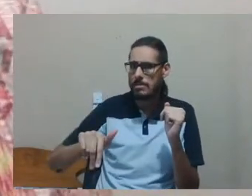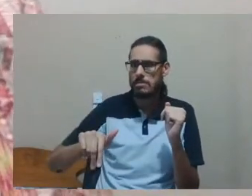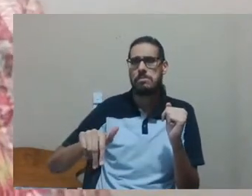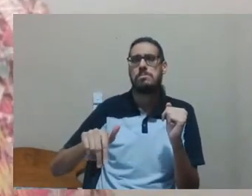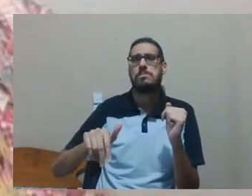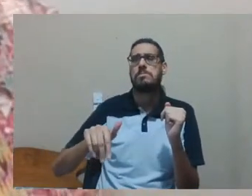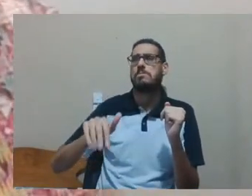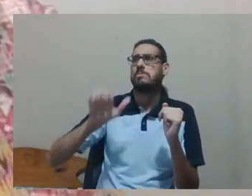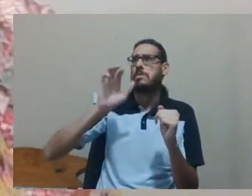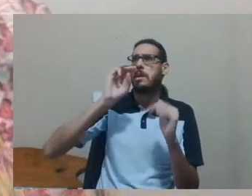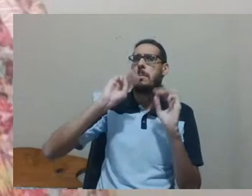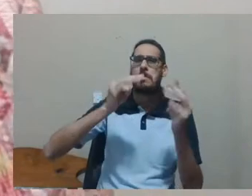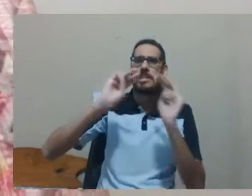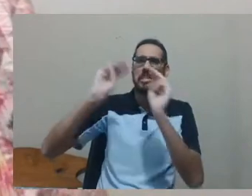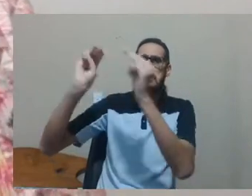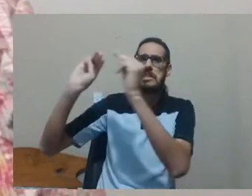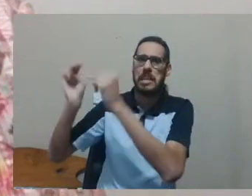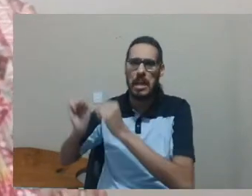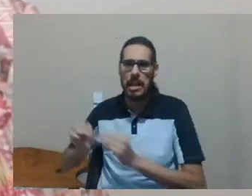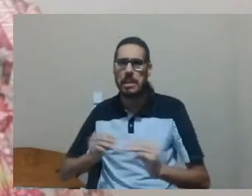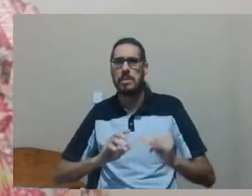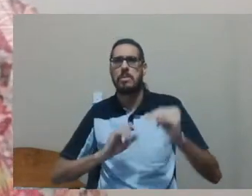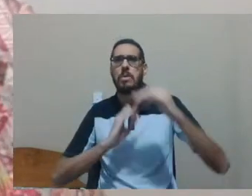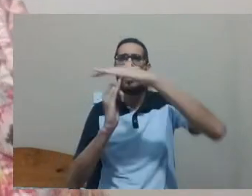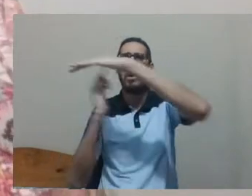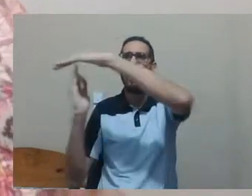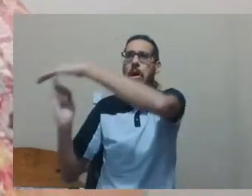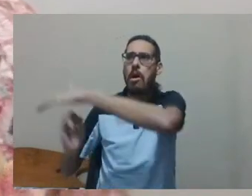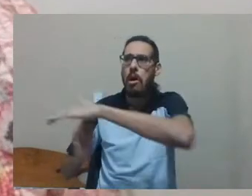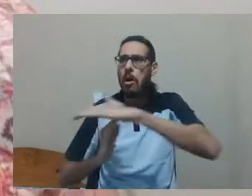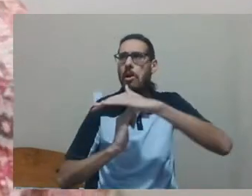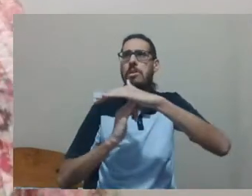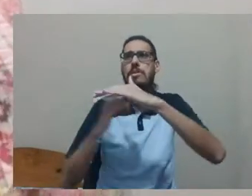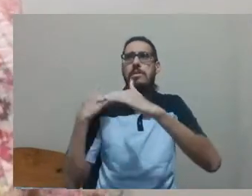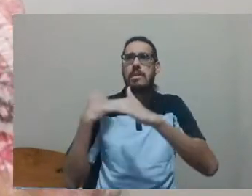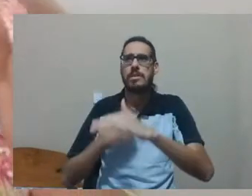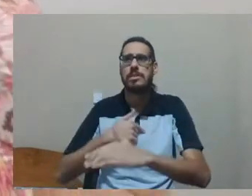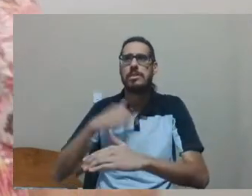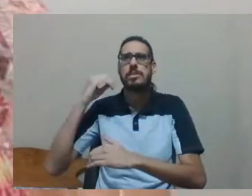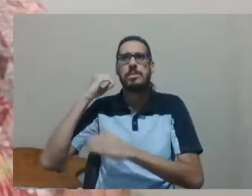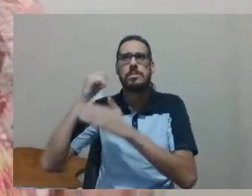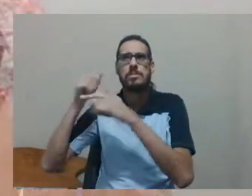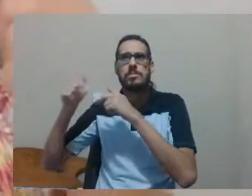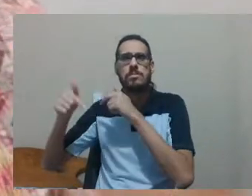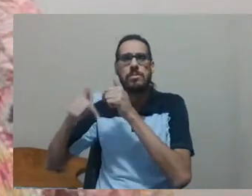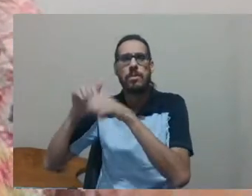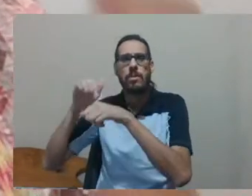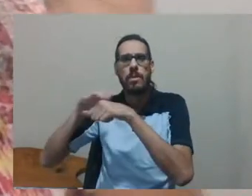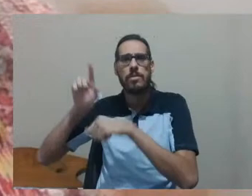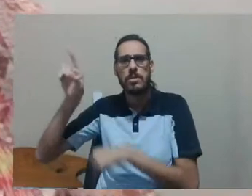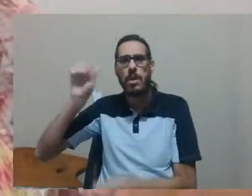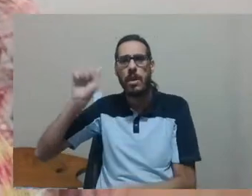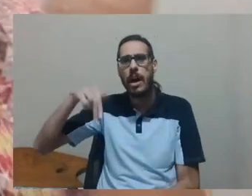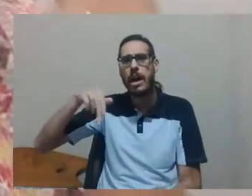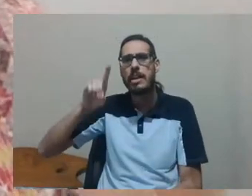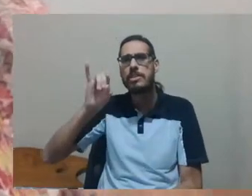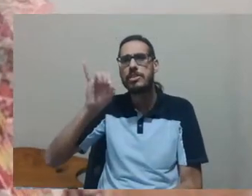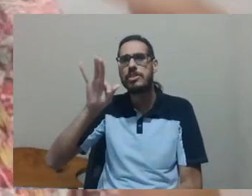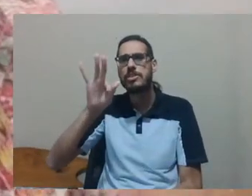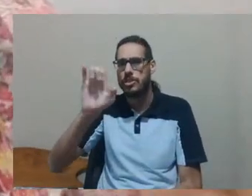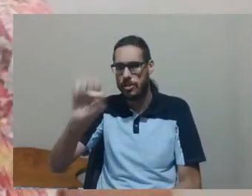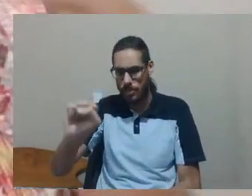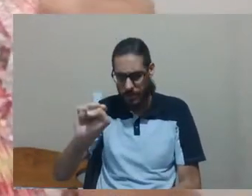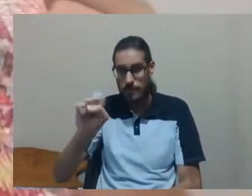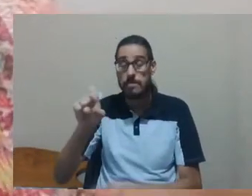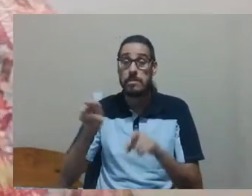em diversos órgãos, articulamos fortemente na Andifes, fizemos 4, 5 ou